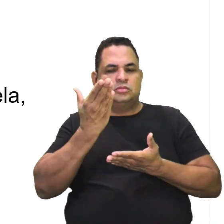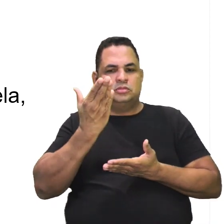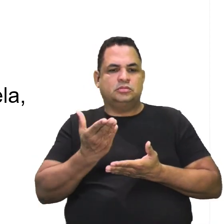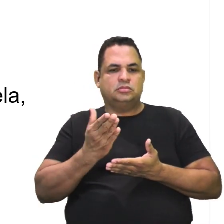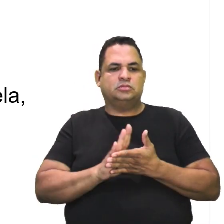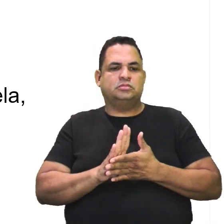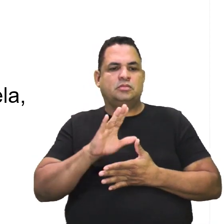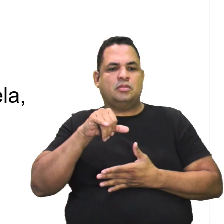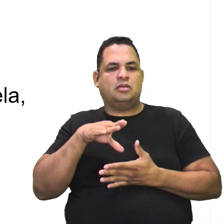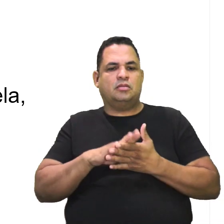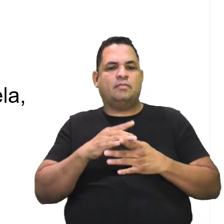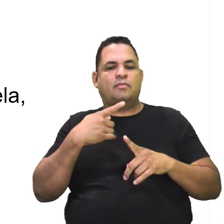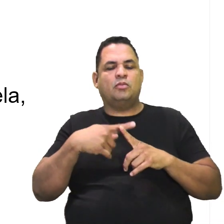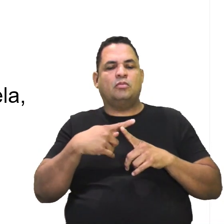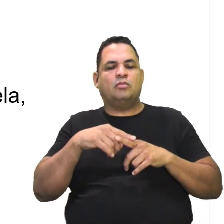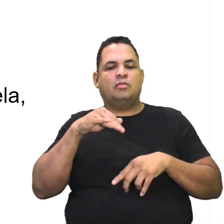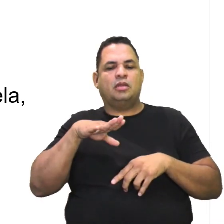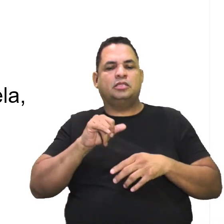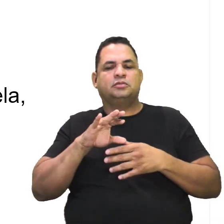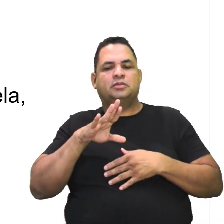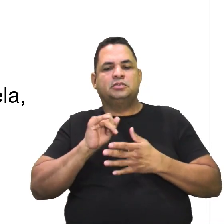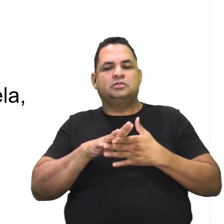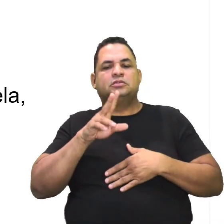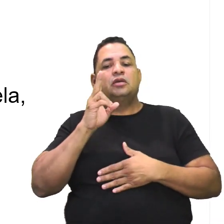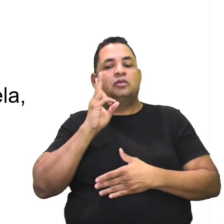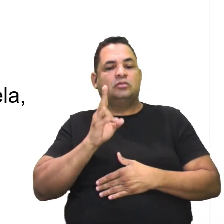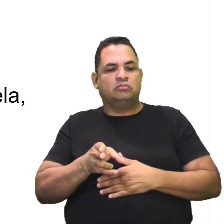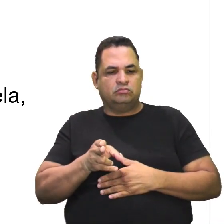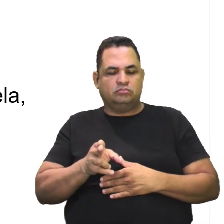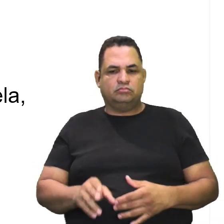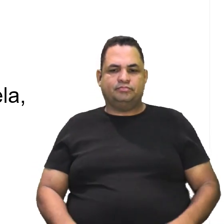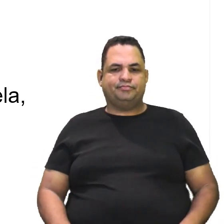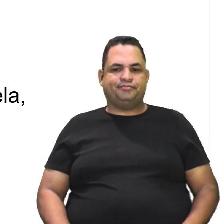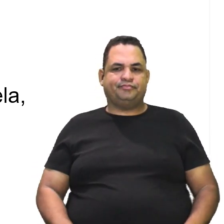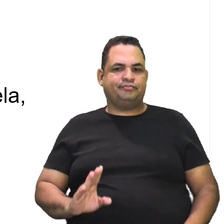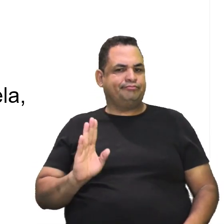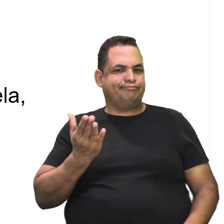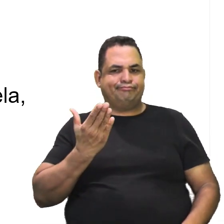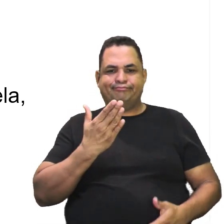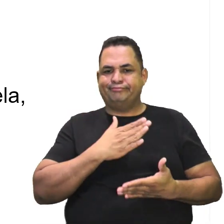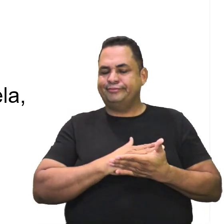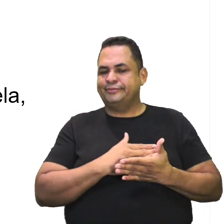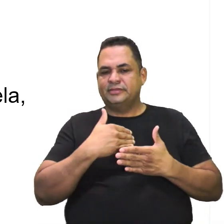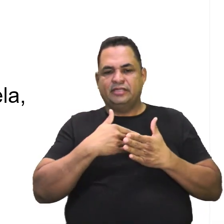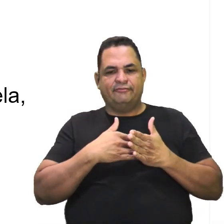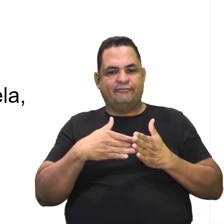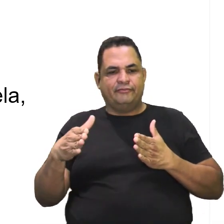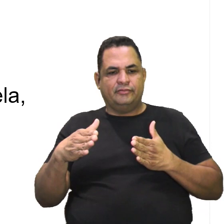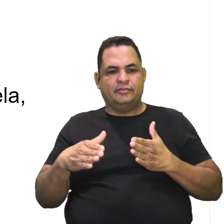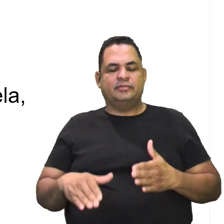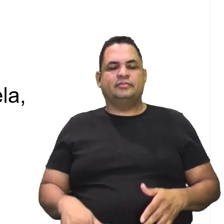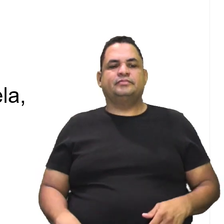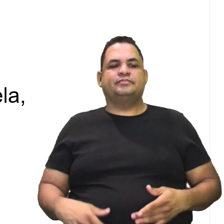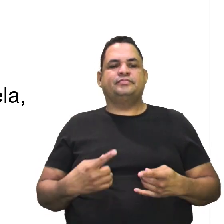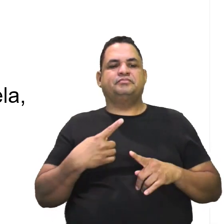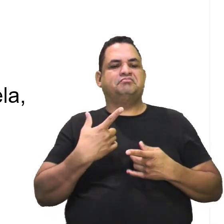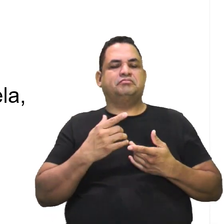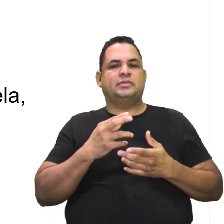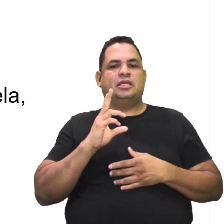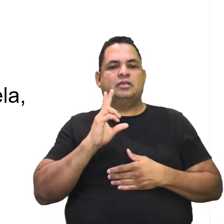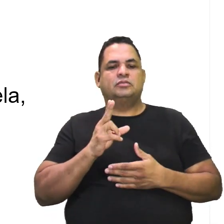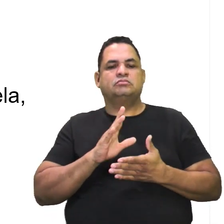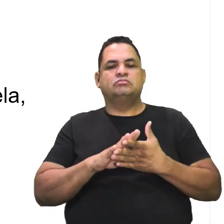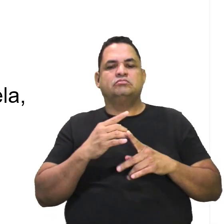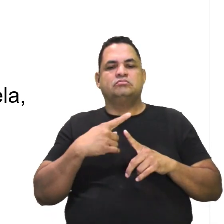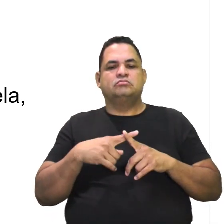concurso, foi o Marco, pois a média e a mediana são iguais? Média e mediana não querem dizer nada de regularidade. Nada. E elas serem iguais